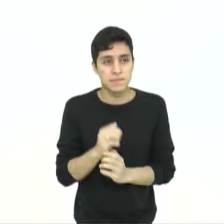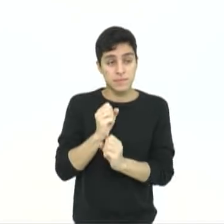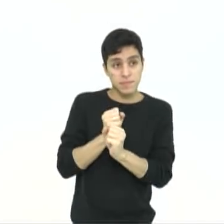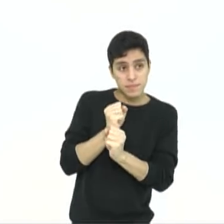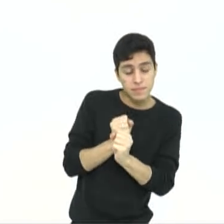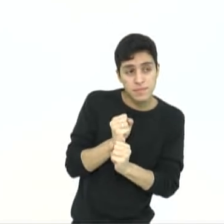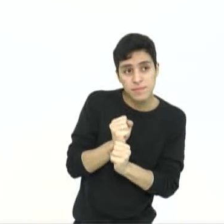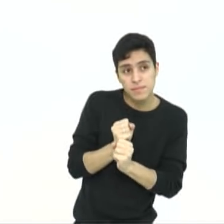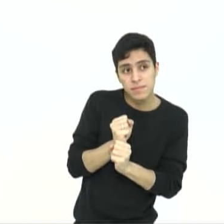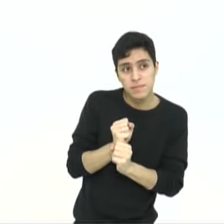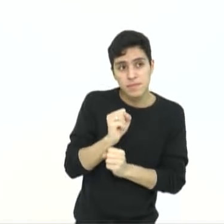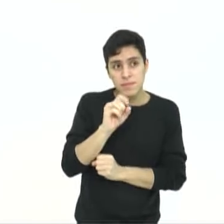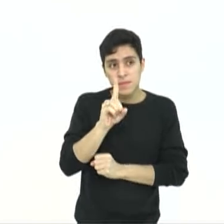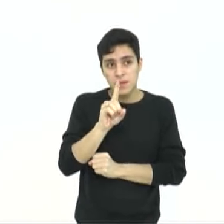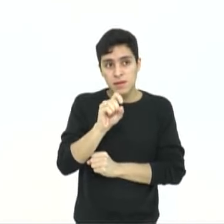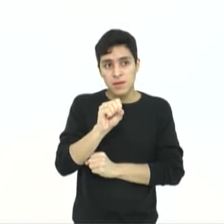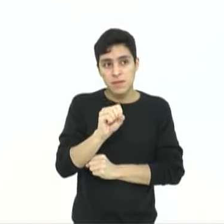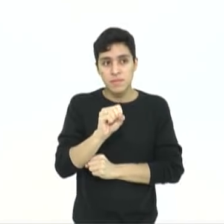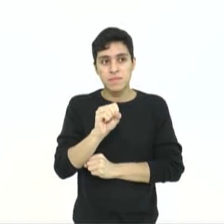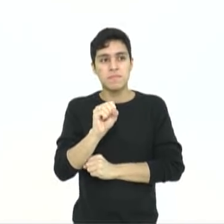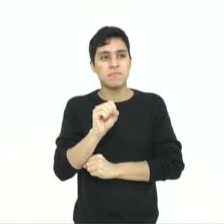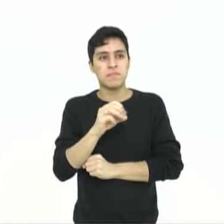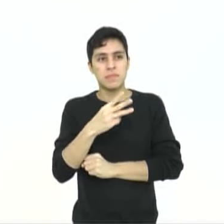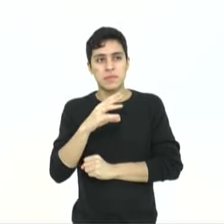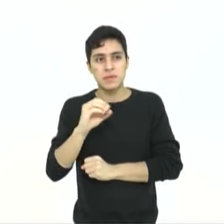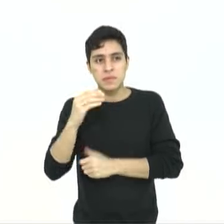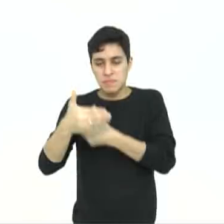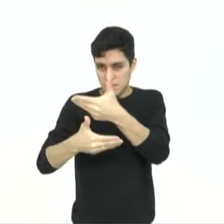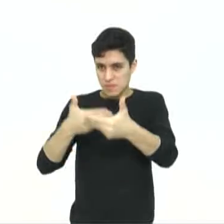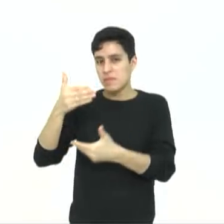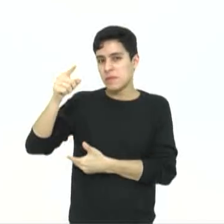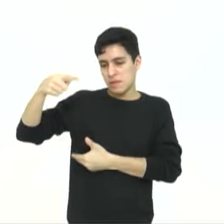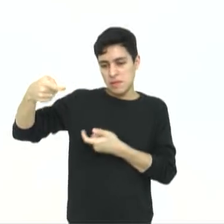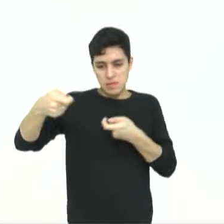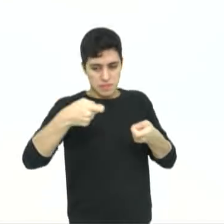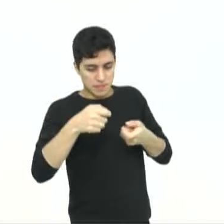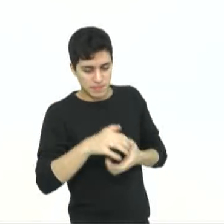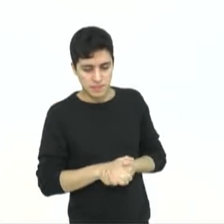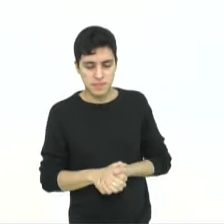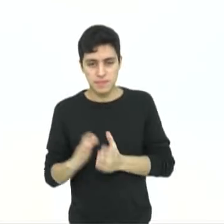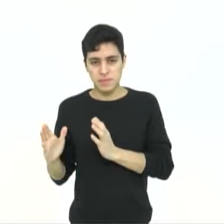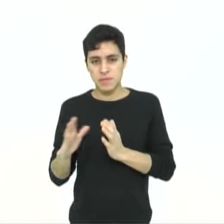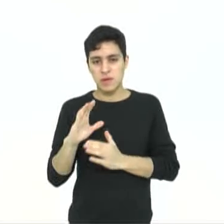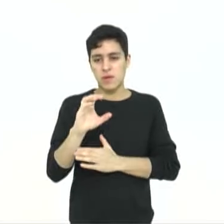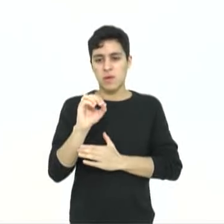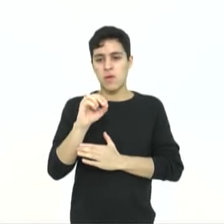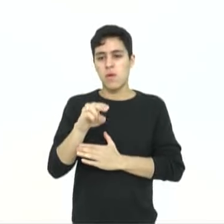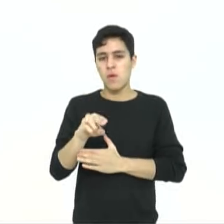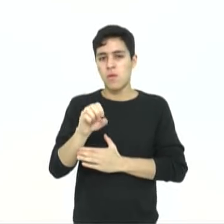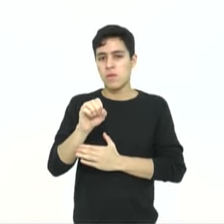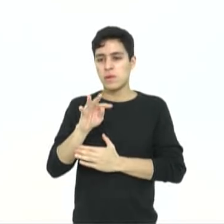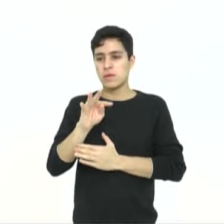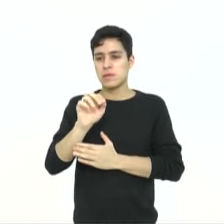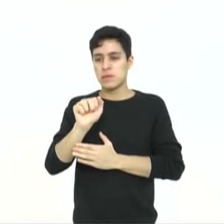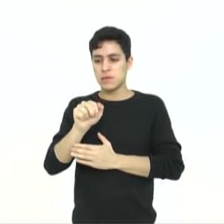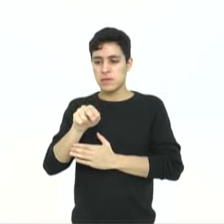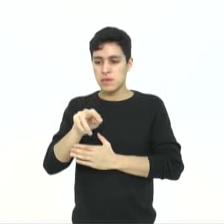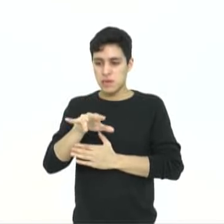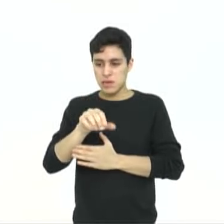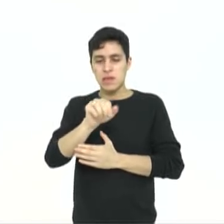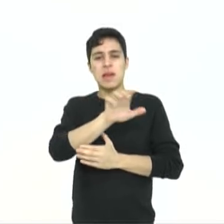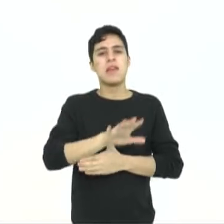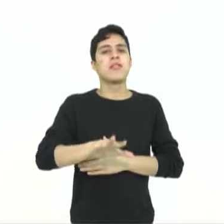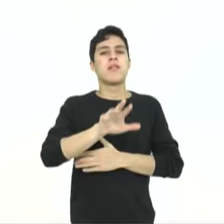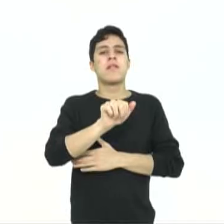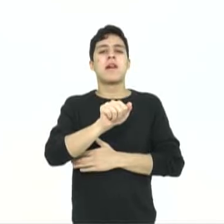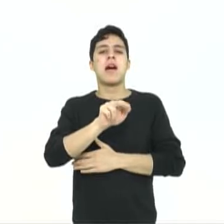atual Argélia. Essa aqui é uma pintura intitulada A Tomada de Constantina. Constantina era o nome da região da Argélia. Houve